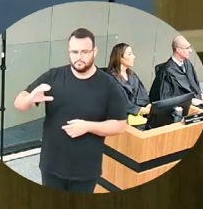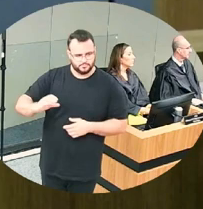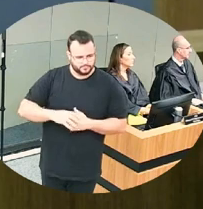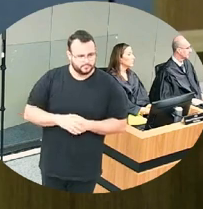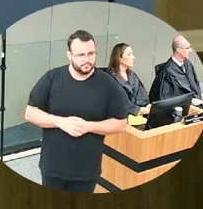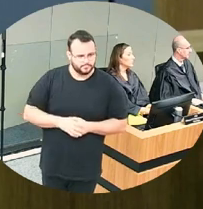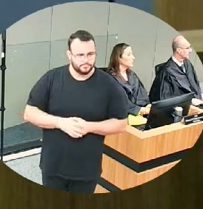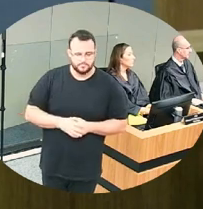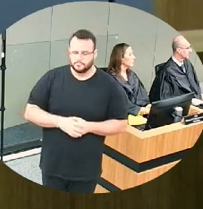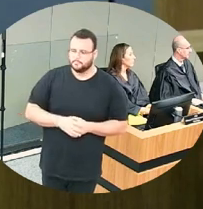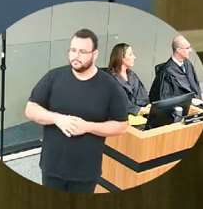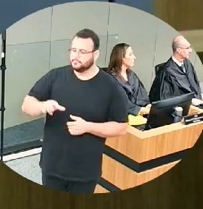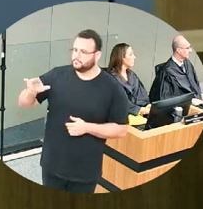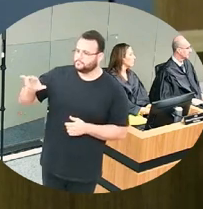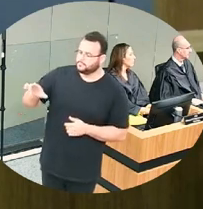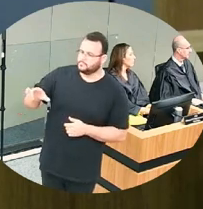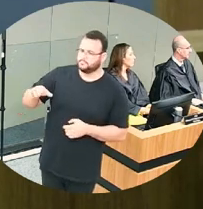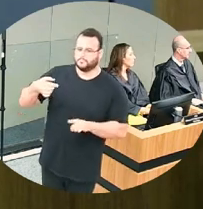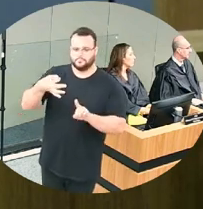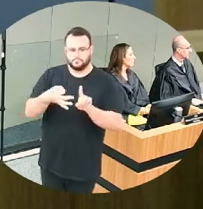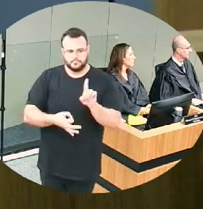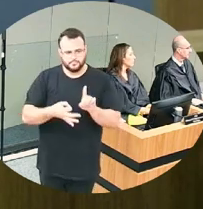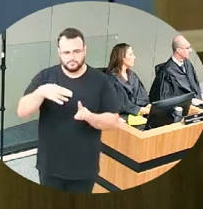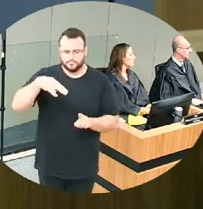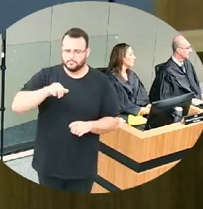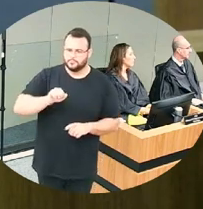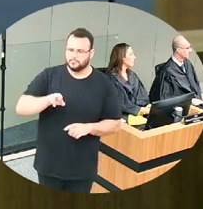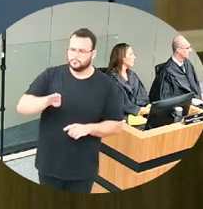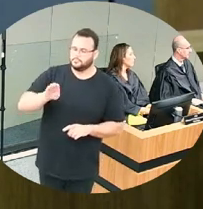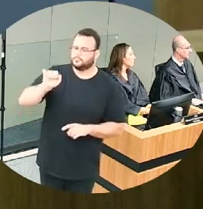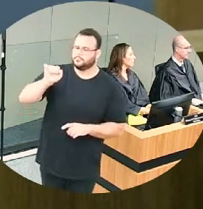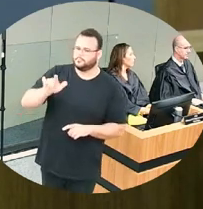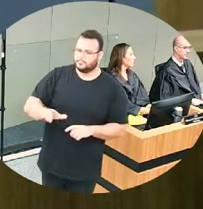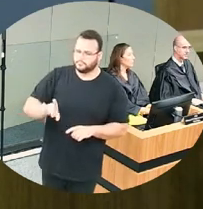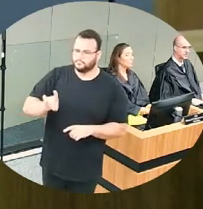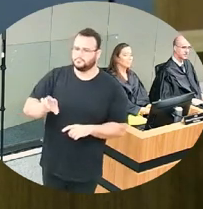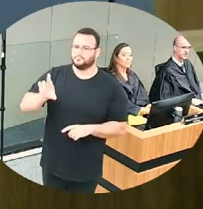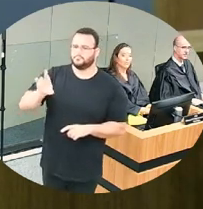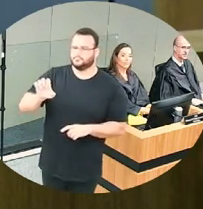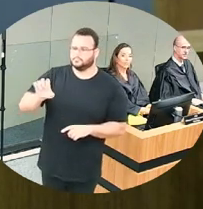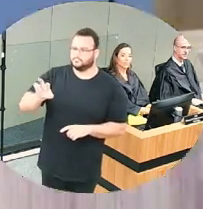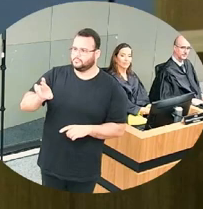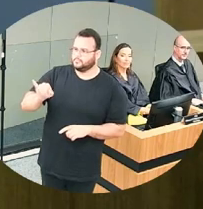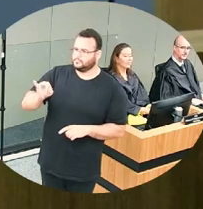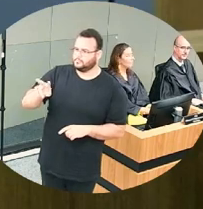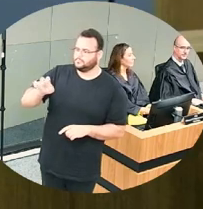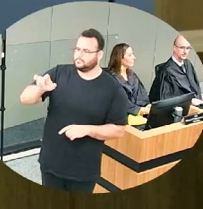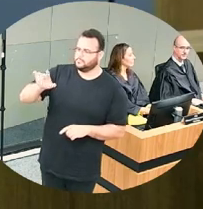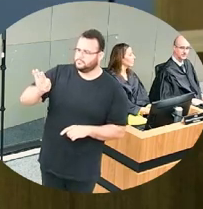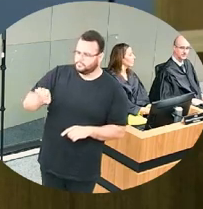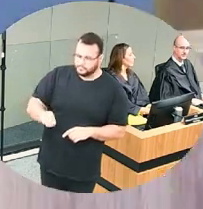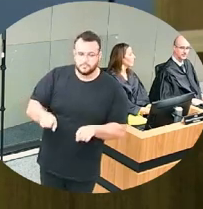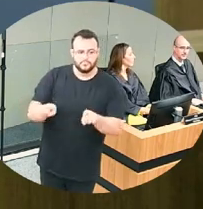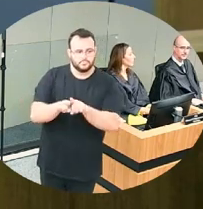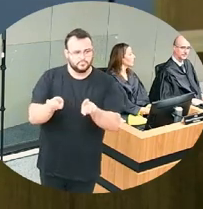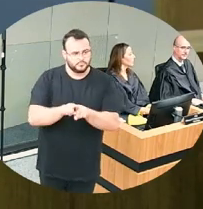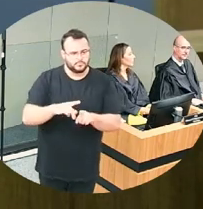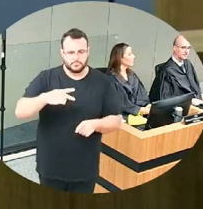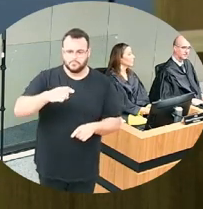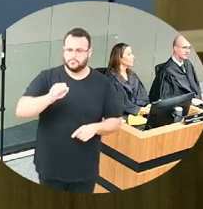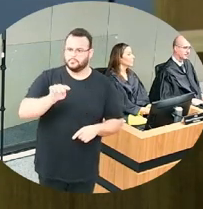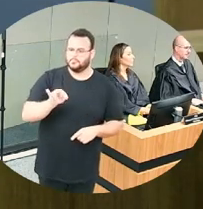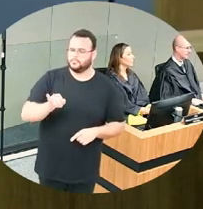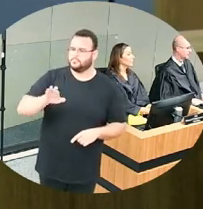Catarina irmão do nosso Desembargador narbal Dr herivelton e a dout Patrícia